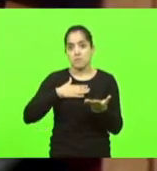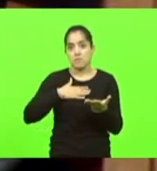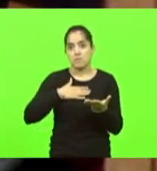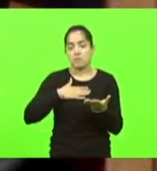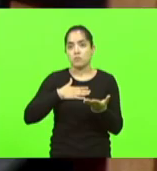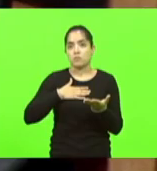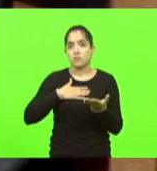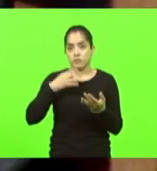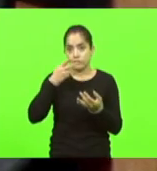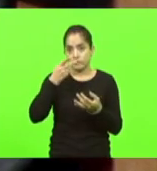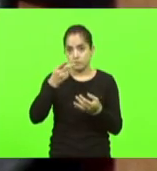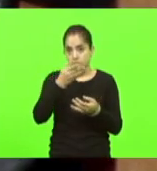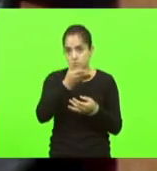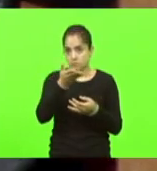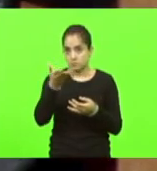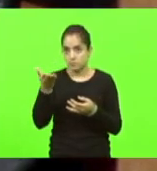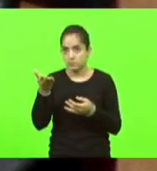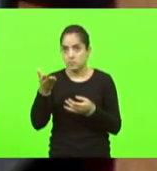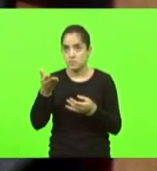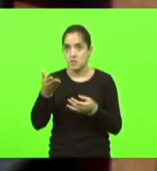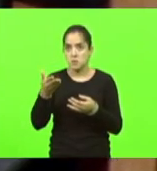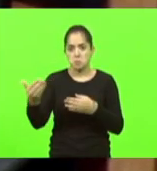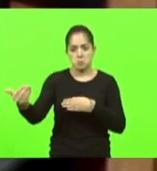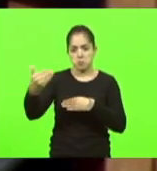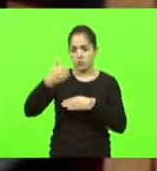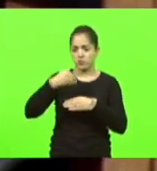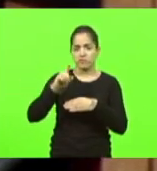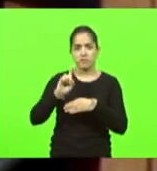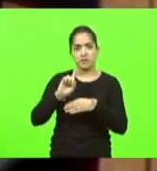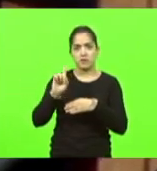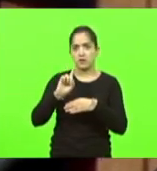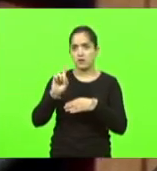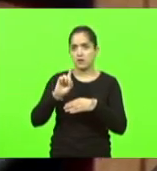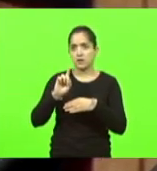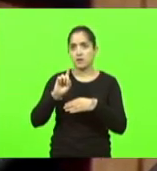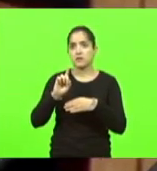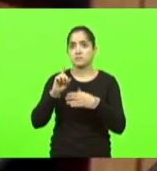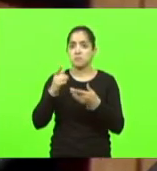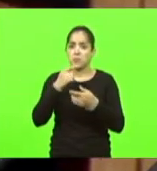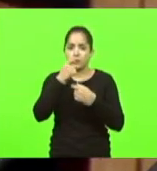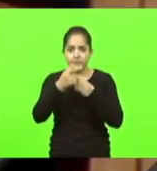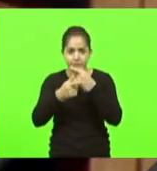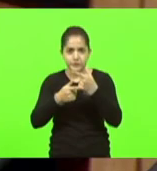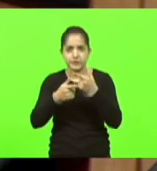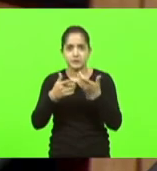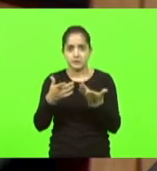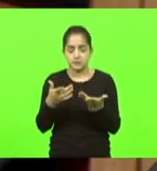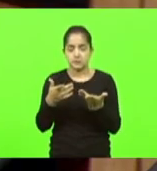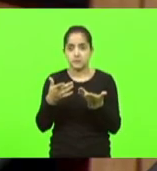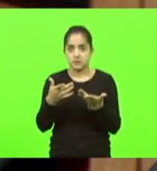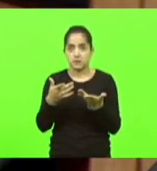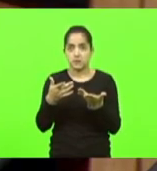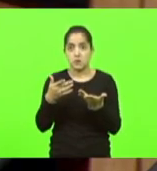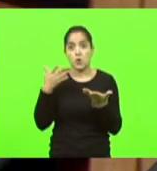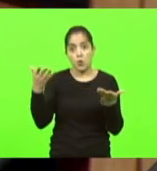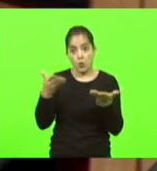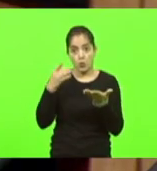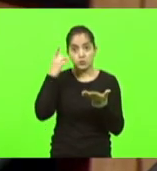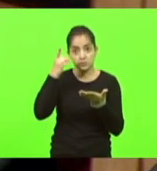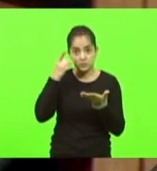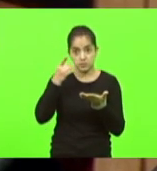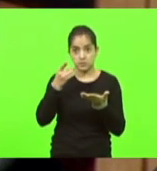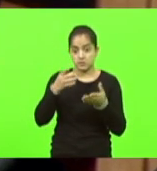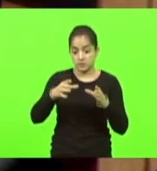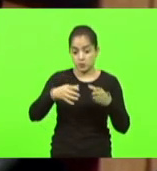vou dizer para vossas excelências eu não fui procurada pelo governo por vocês Pode deixar Engraçado isso né Eu hoje sou uma deputada sem